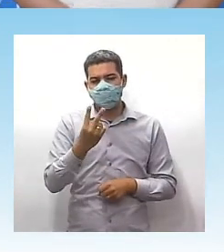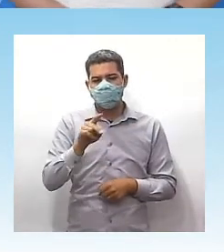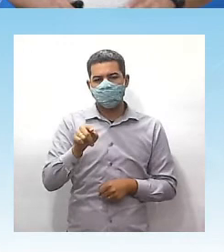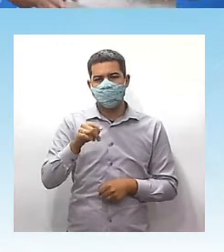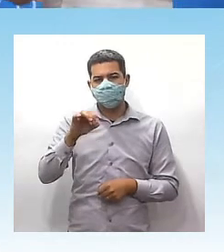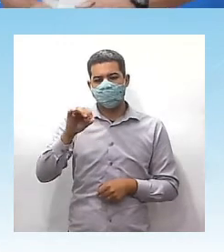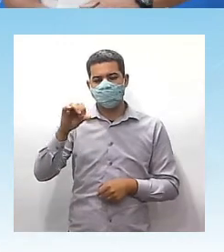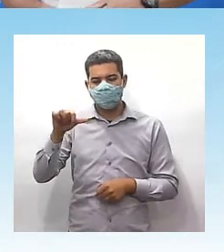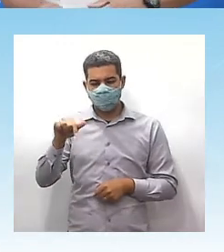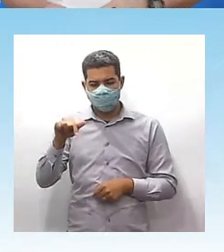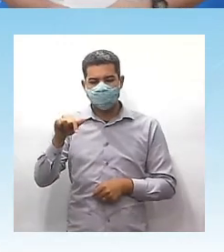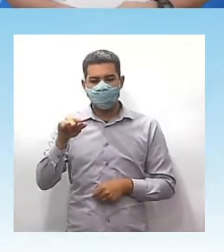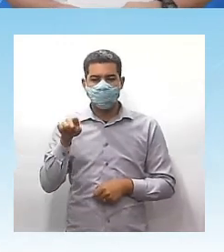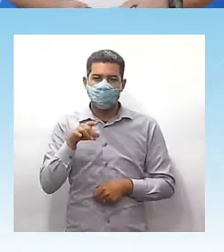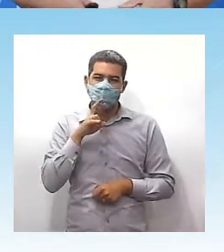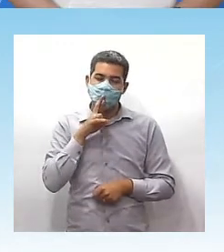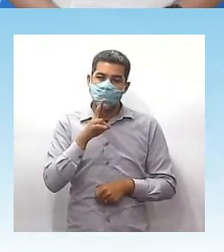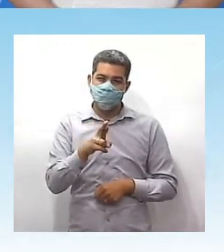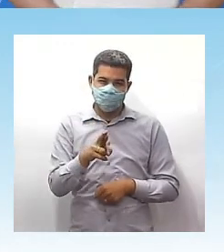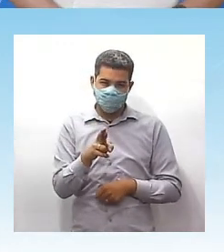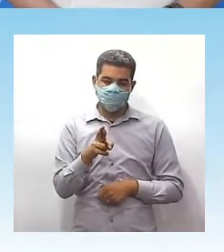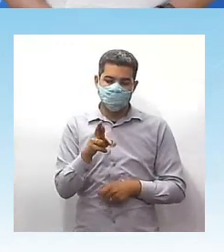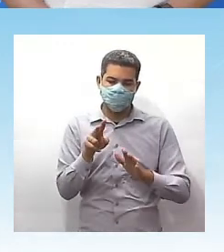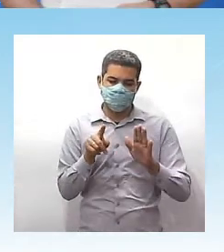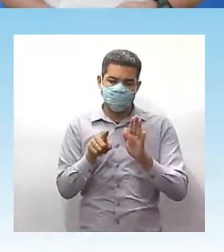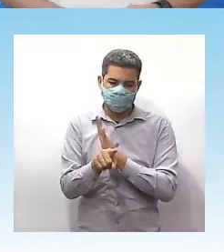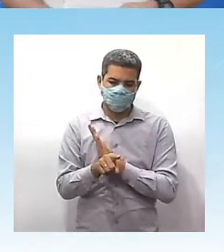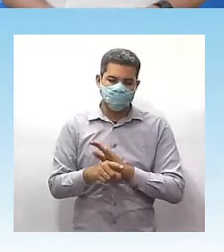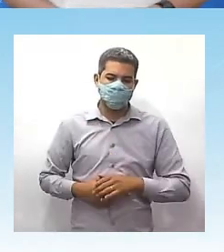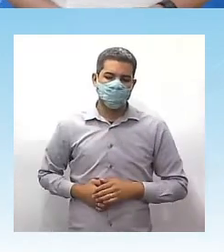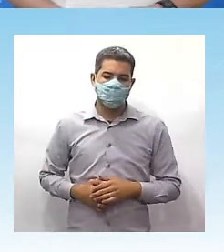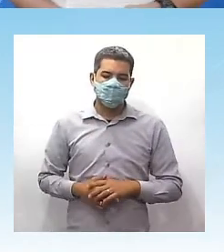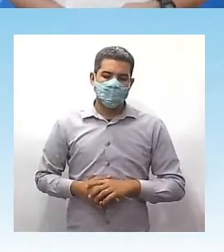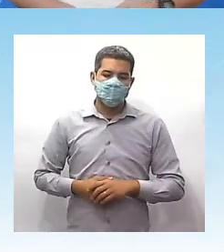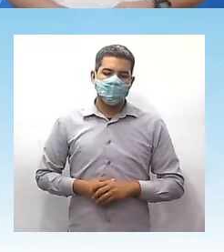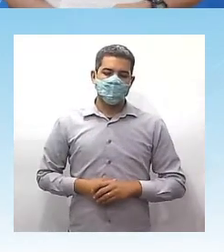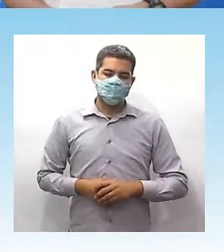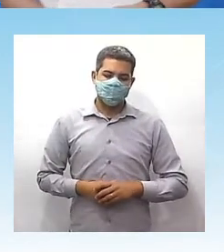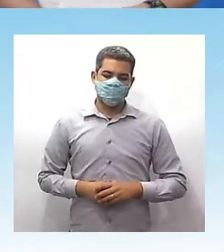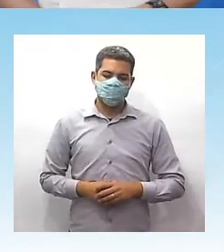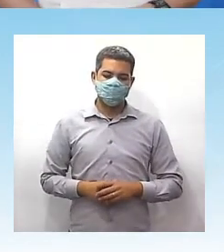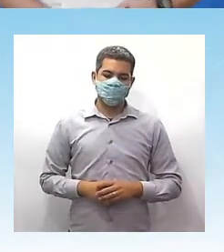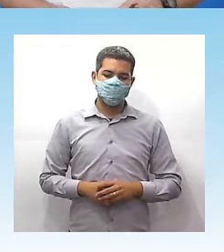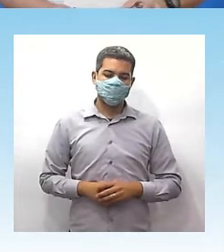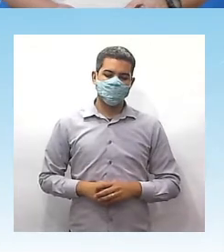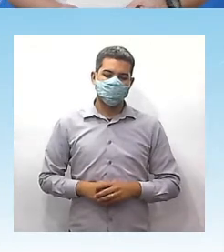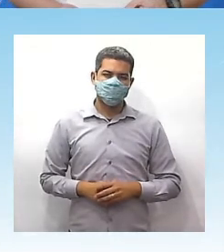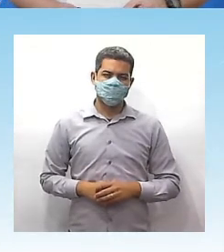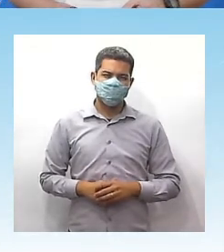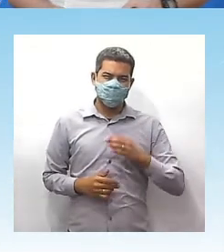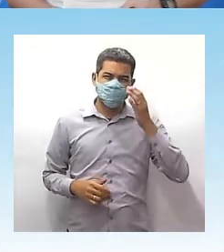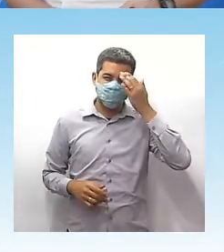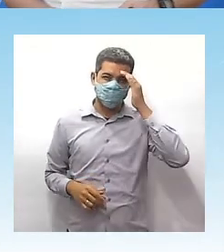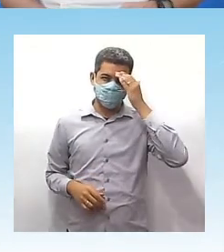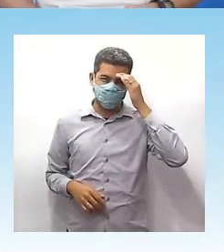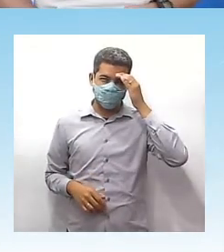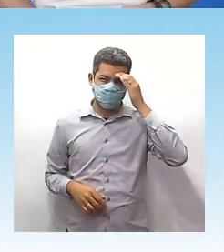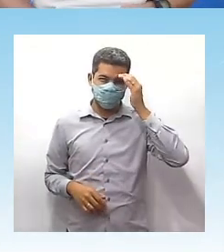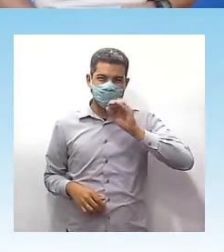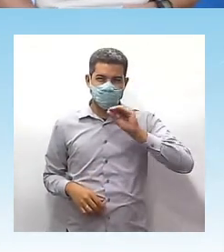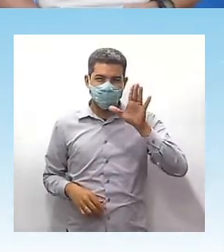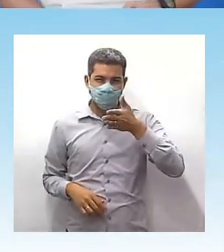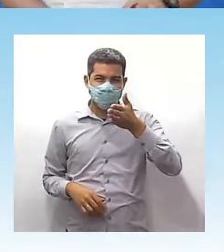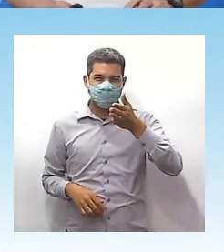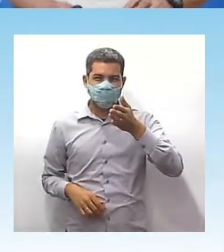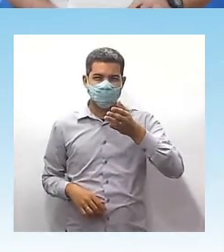2,07. Essa é a resposta da questão. A taxa deu aproximadamente 2,07. Deu para entender? Tá claro para